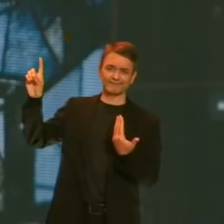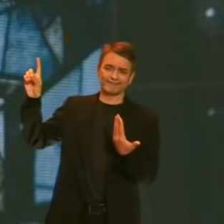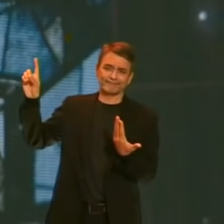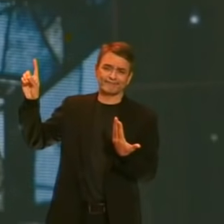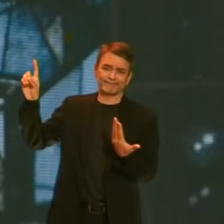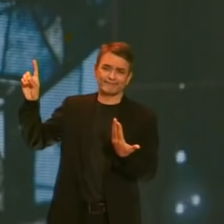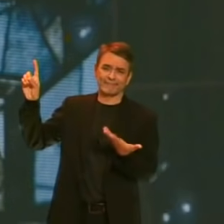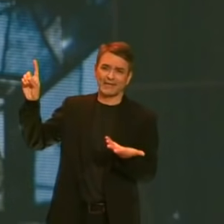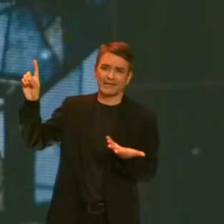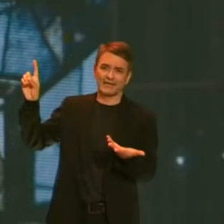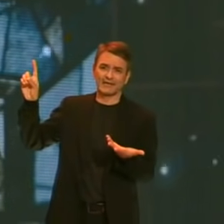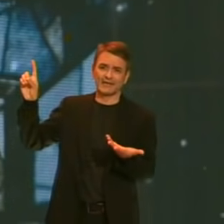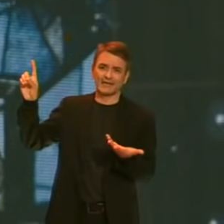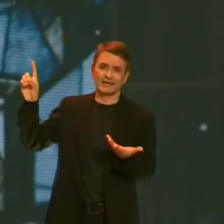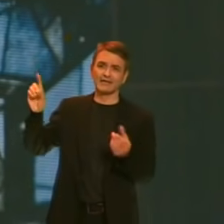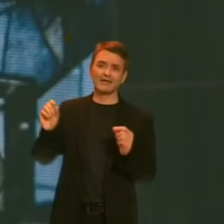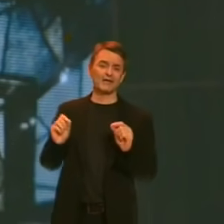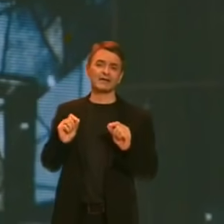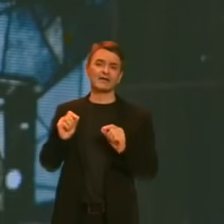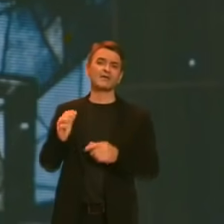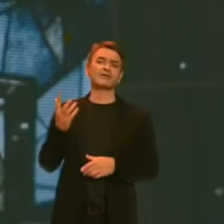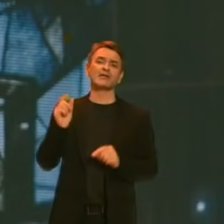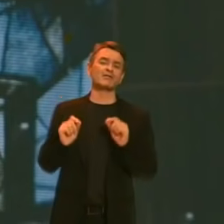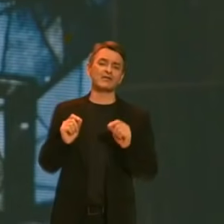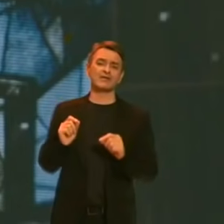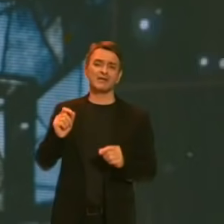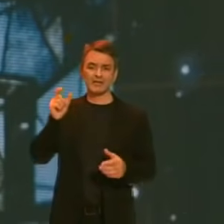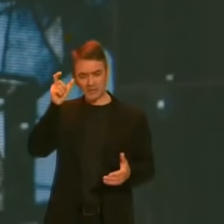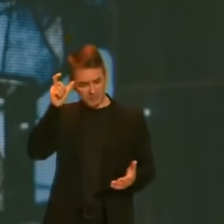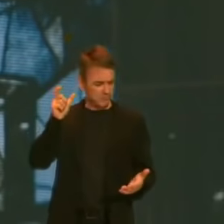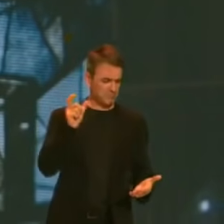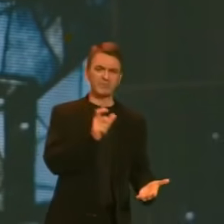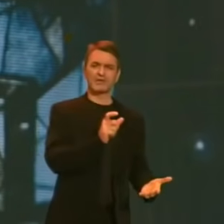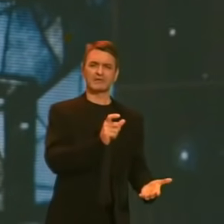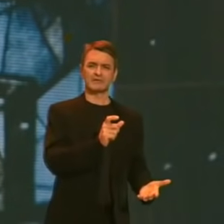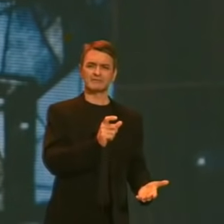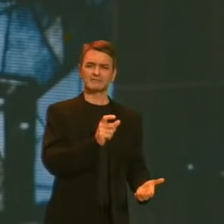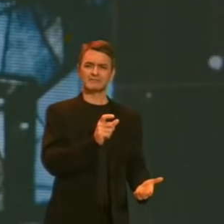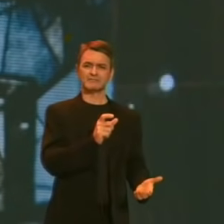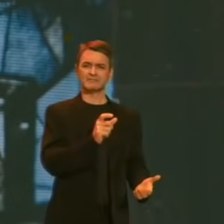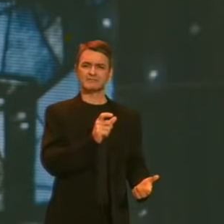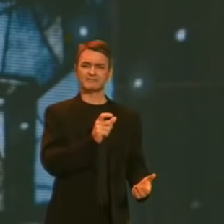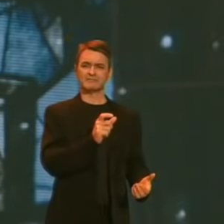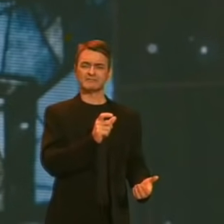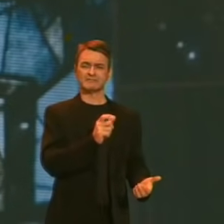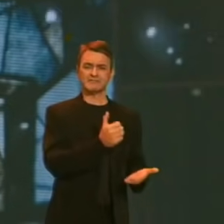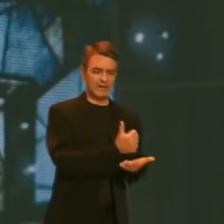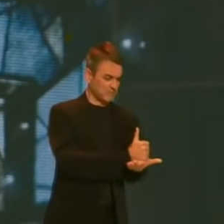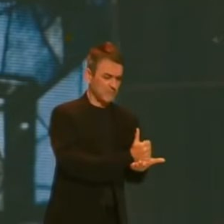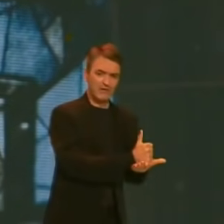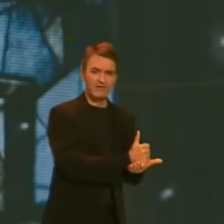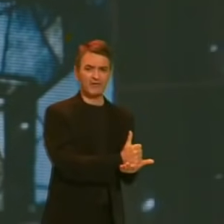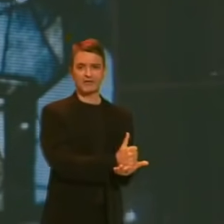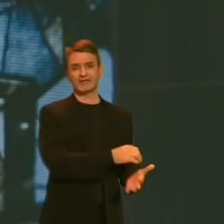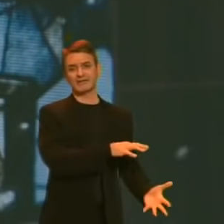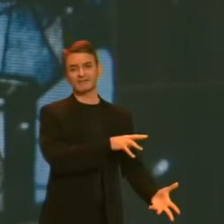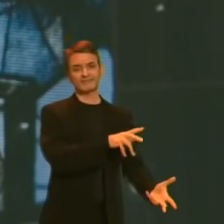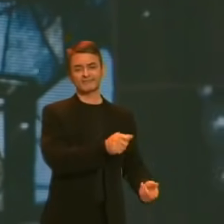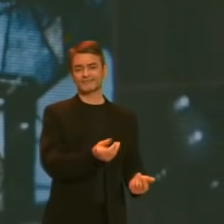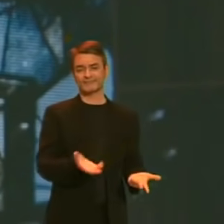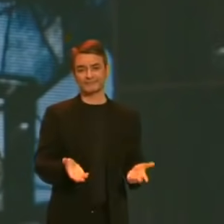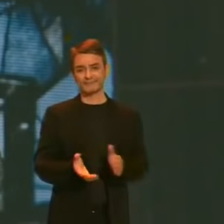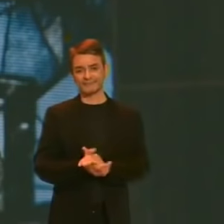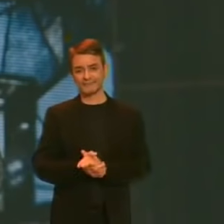o satânico. Porque não existe neutralidade, é isso que a palavra de Deus vai dizer.